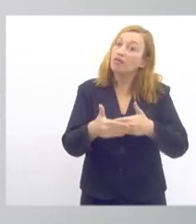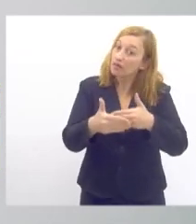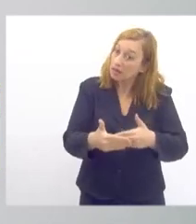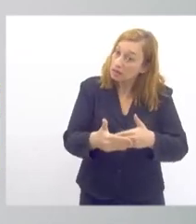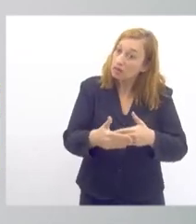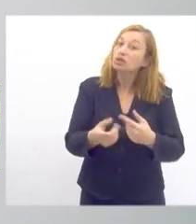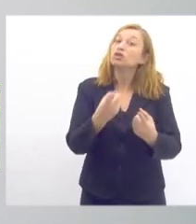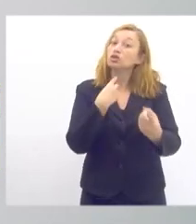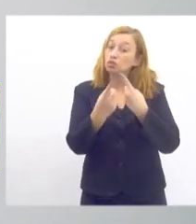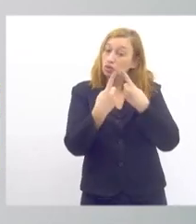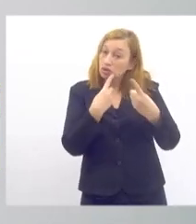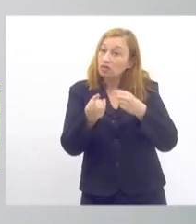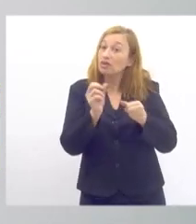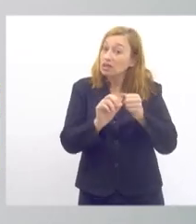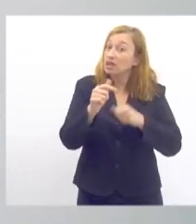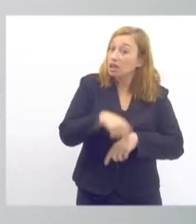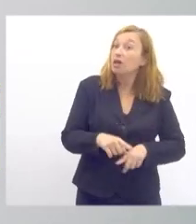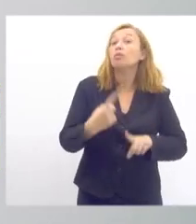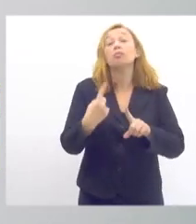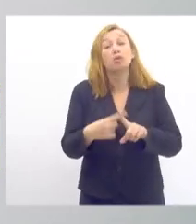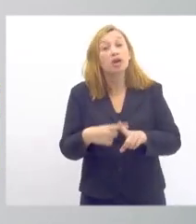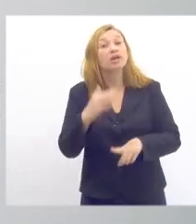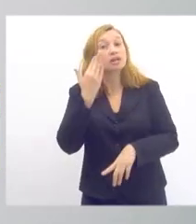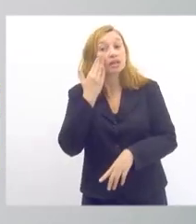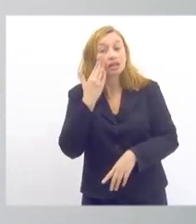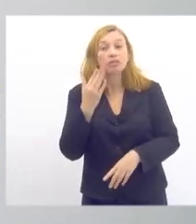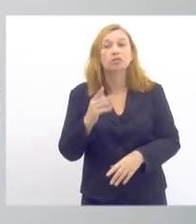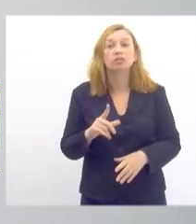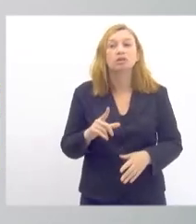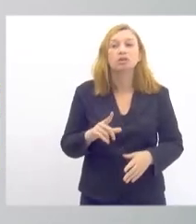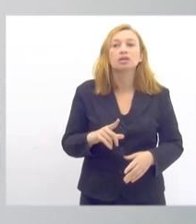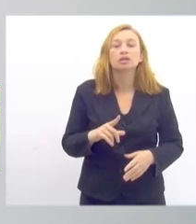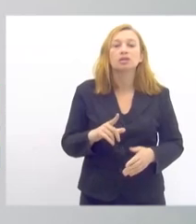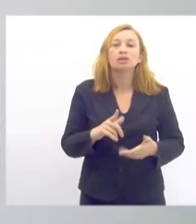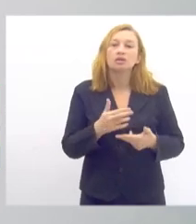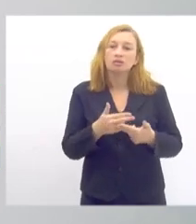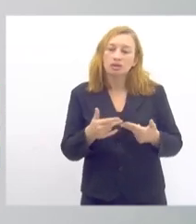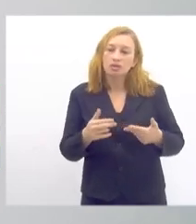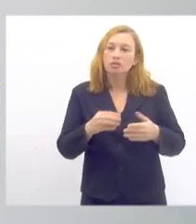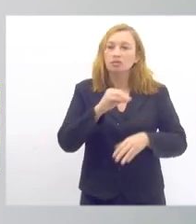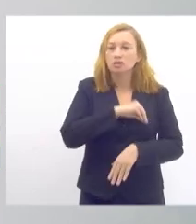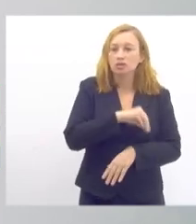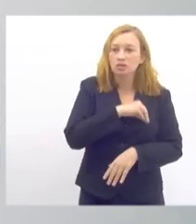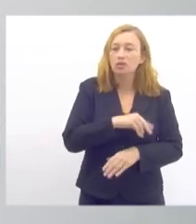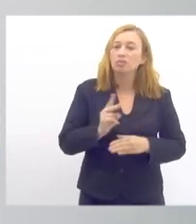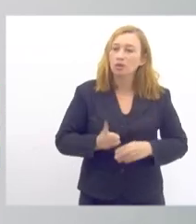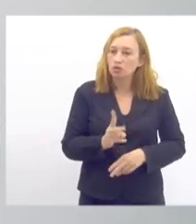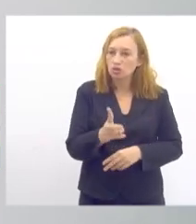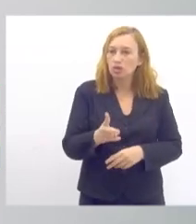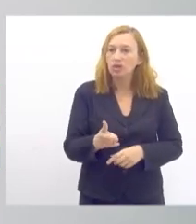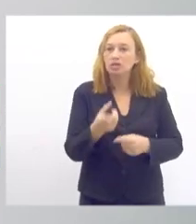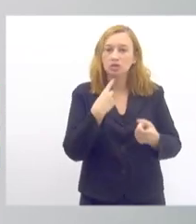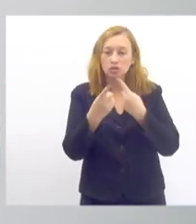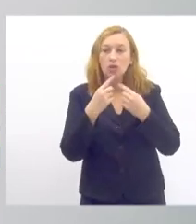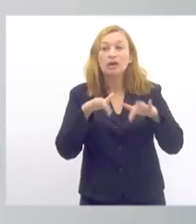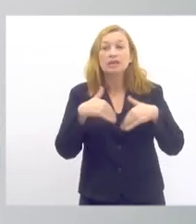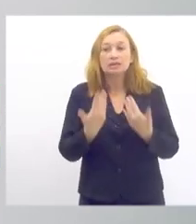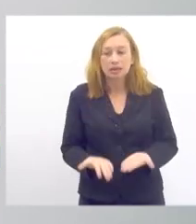desse debate que a gente está fazendo aqui, porque a gente entende que há lastro atualmente orçamentário para a continuidade desse debate.